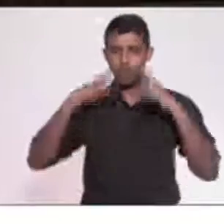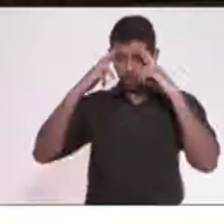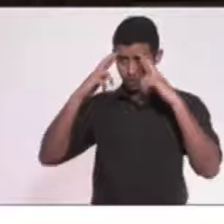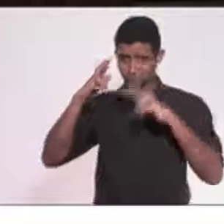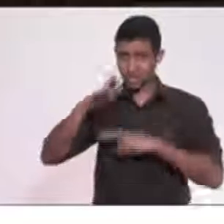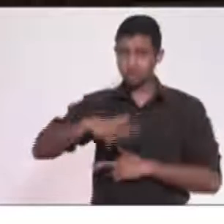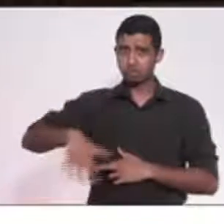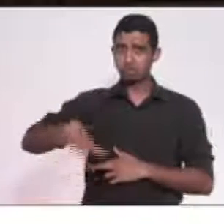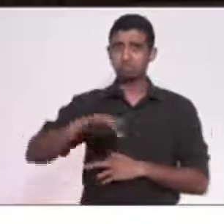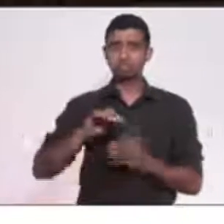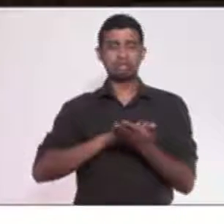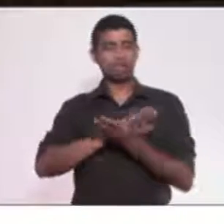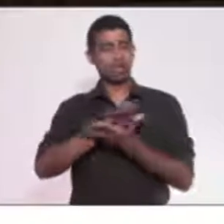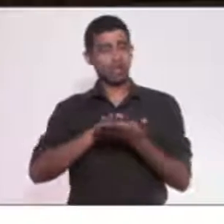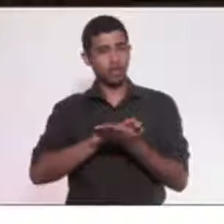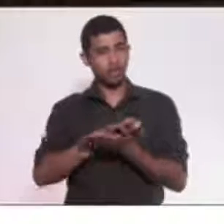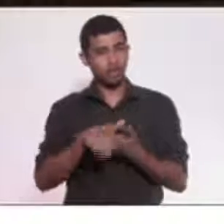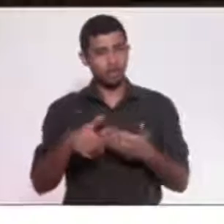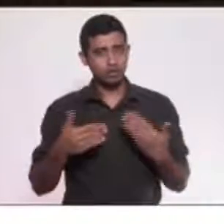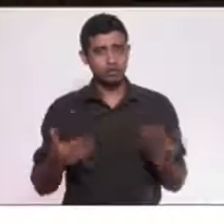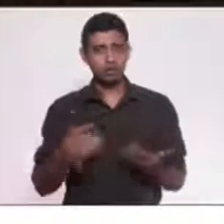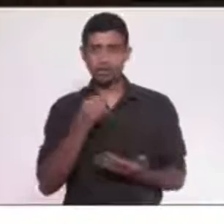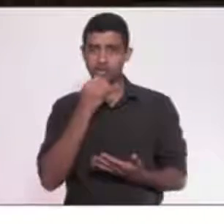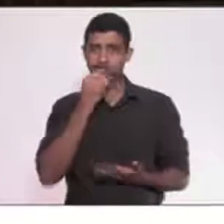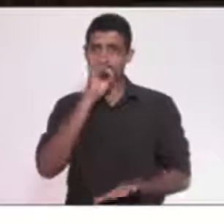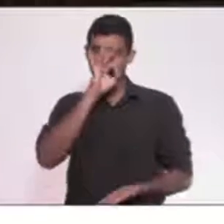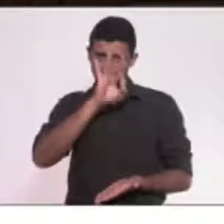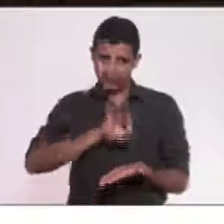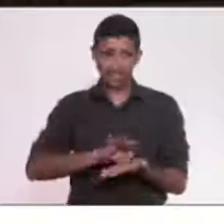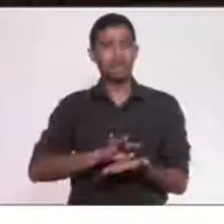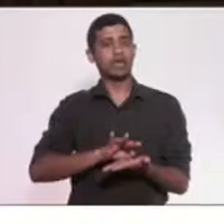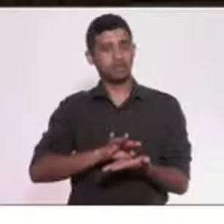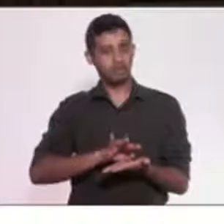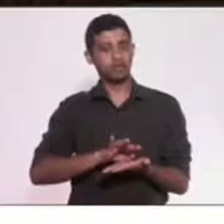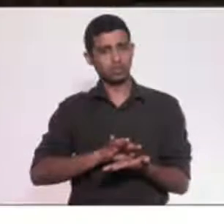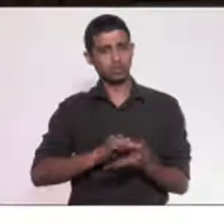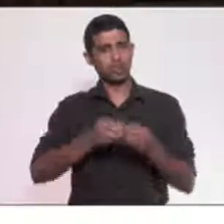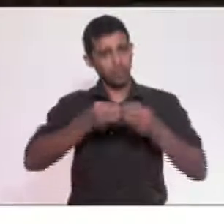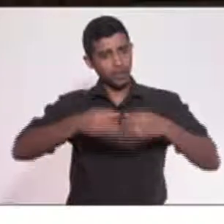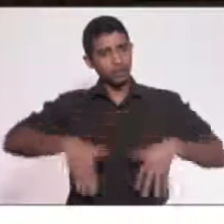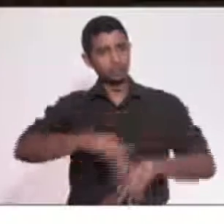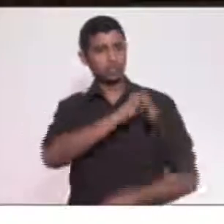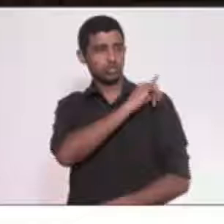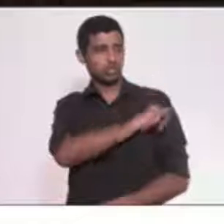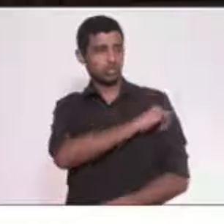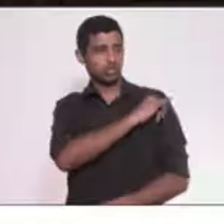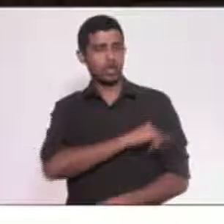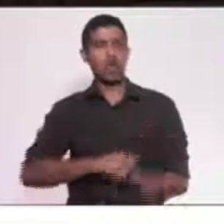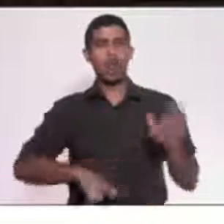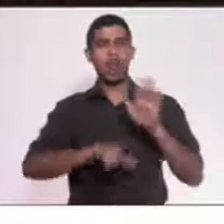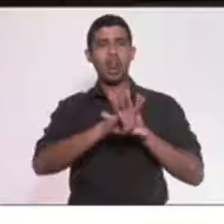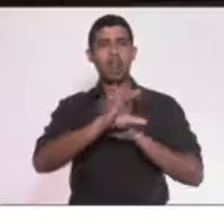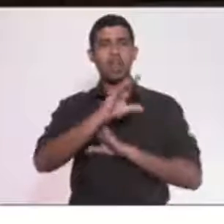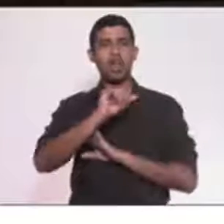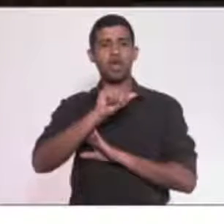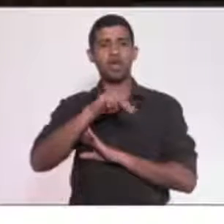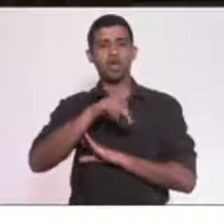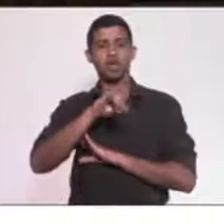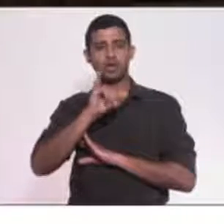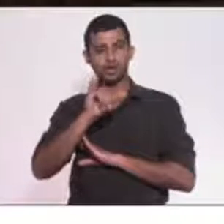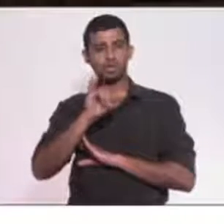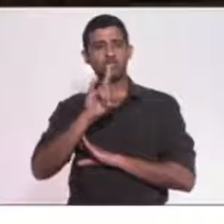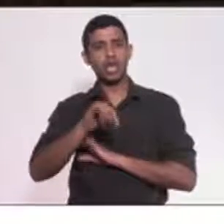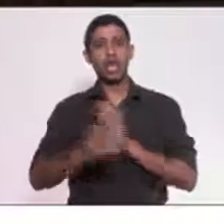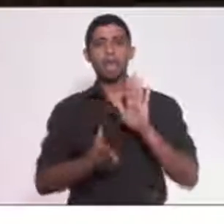entes subnacionais. Exemplo concreto que afeta o Rio de Janeiro, a Lei Candir. O que é a Lei Candir? É a proposta de um